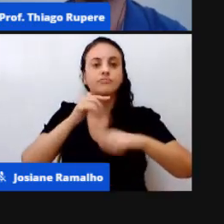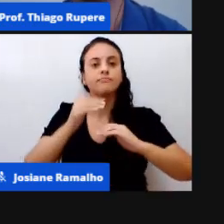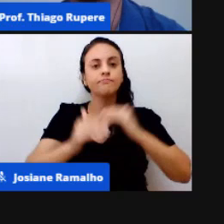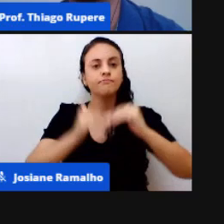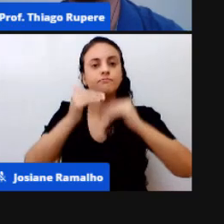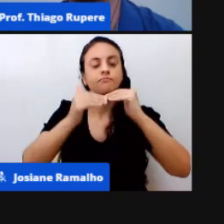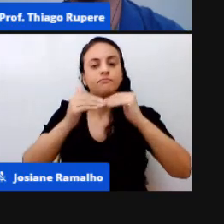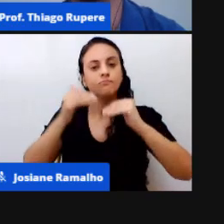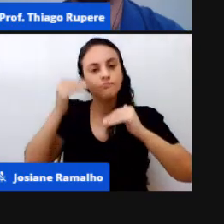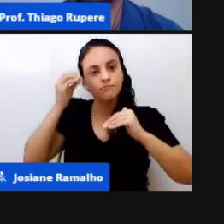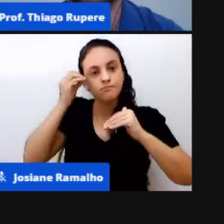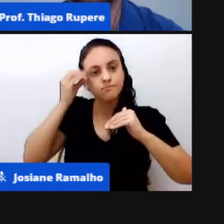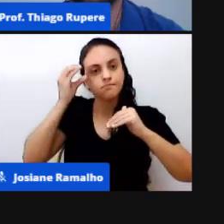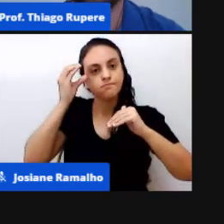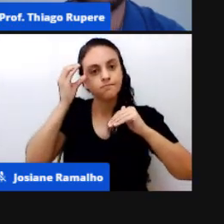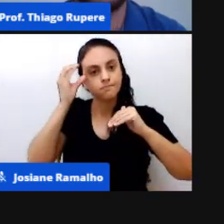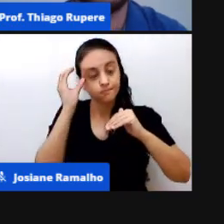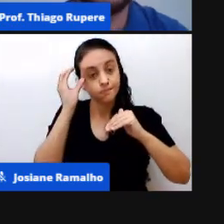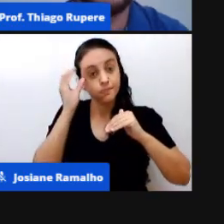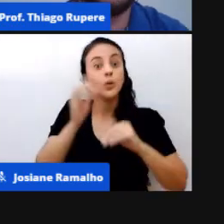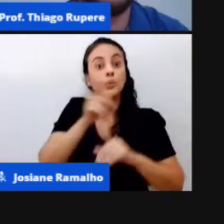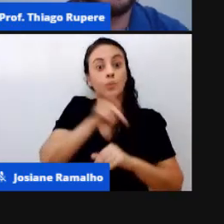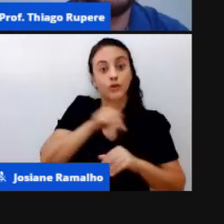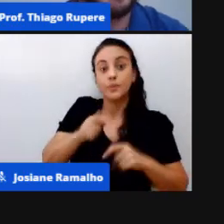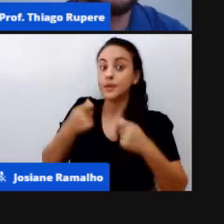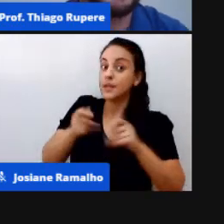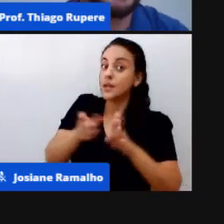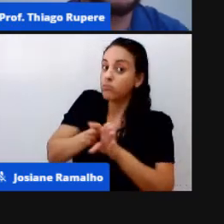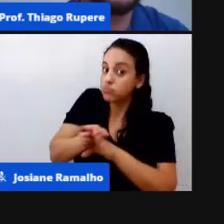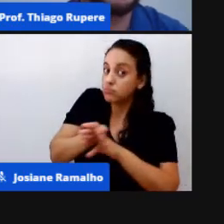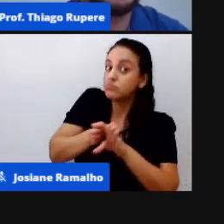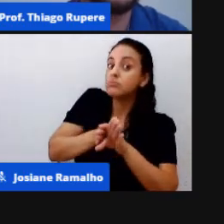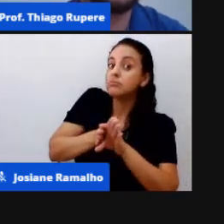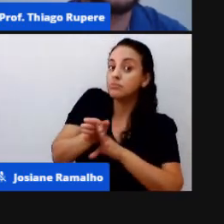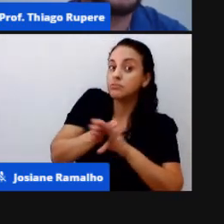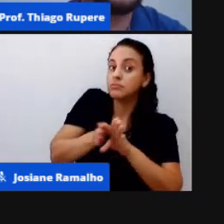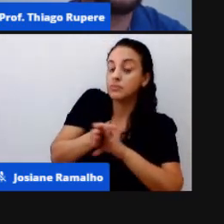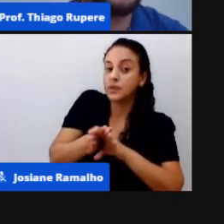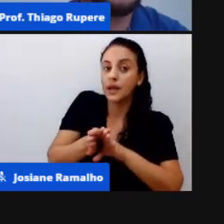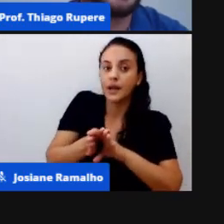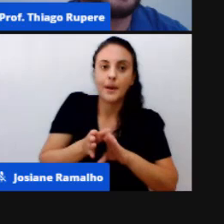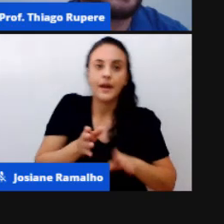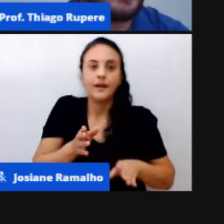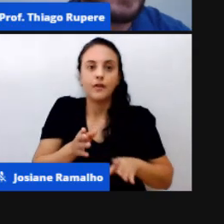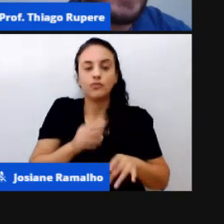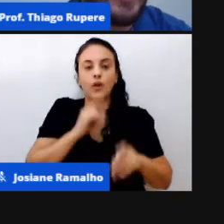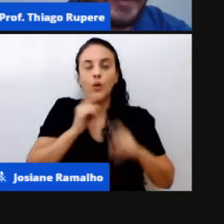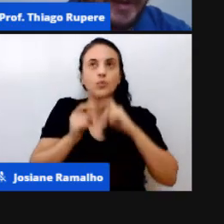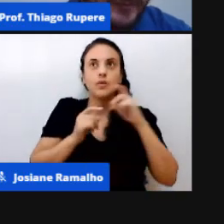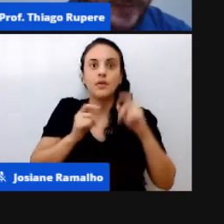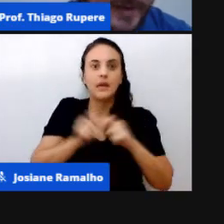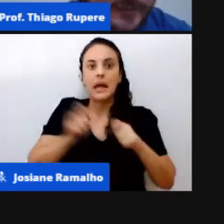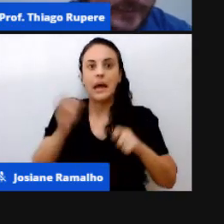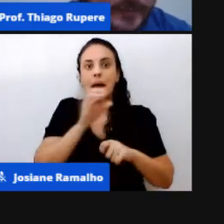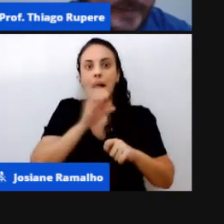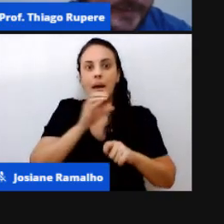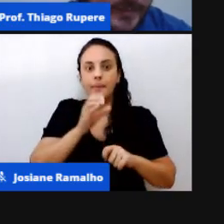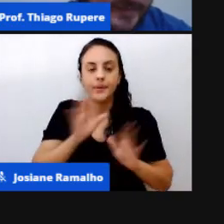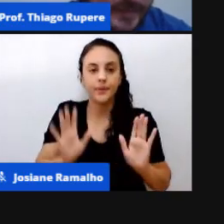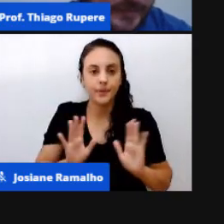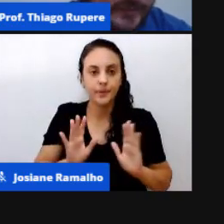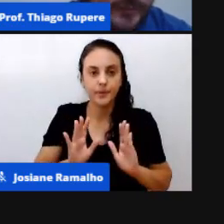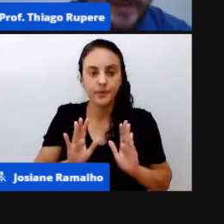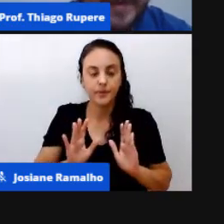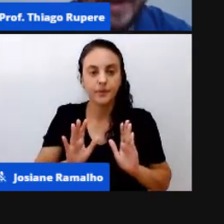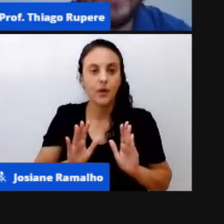aí. Não é do dia para a noite que nós vamos passar determinadas atividades para os nossos alunos, para que eles façam,